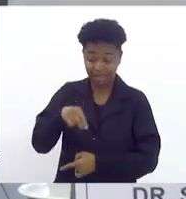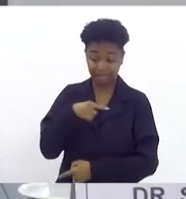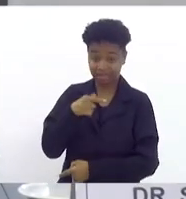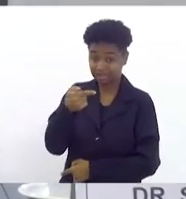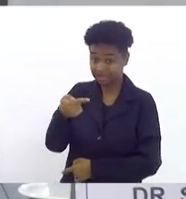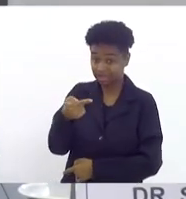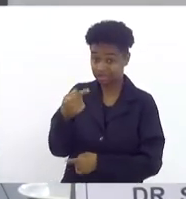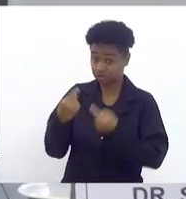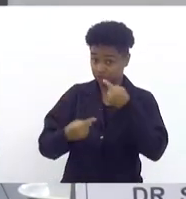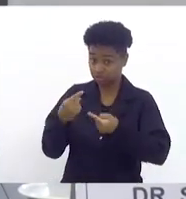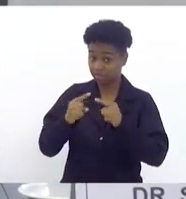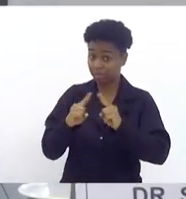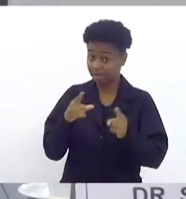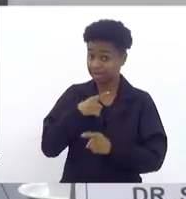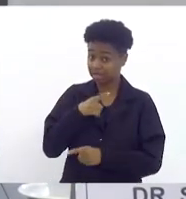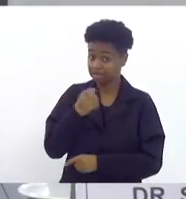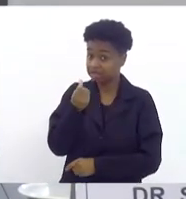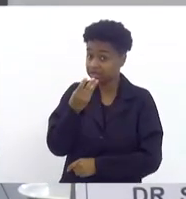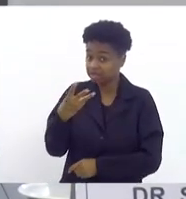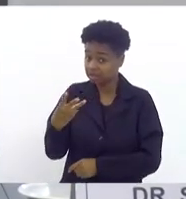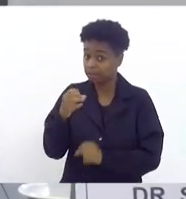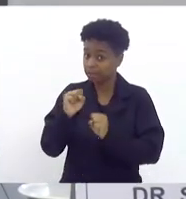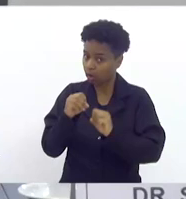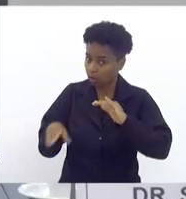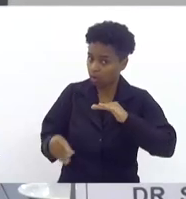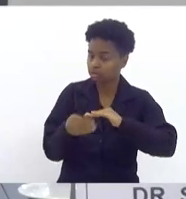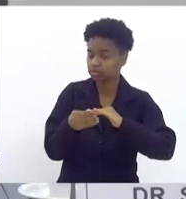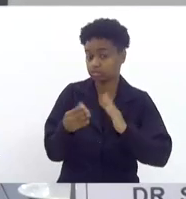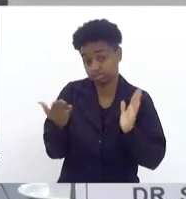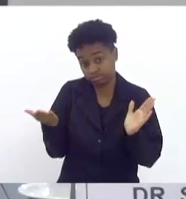tem outros 63 que vão fazer emendas. Por isso que